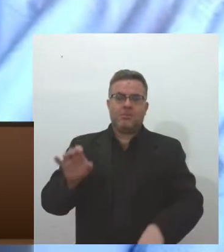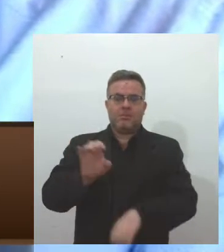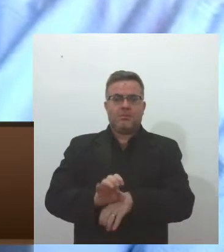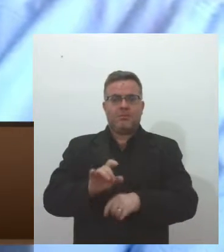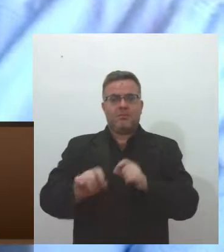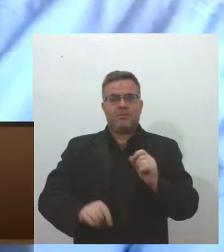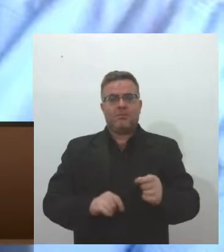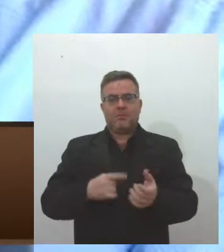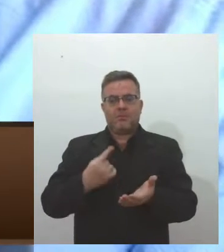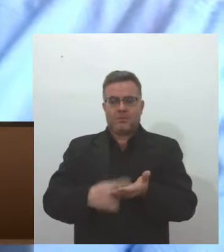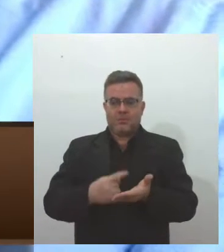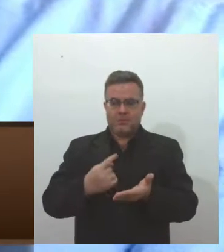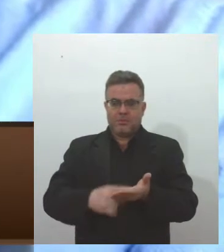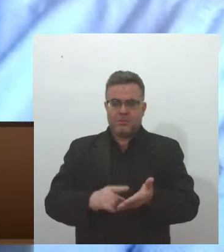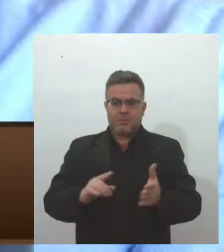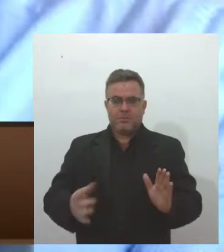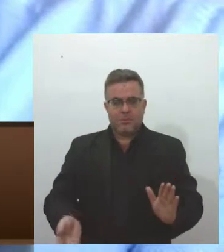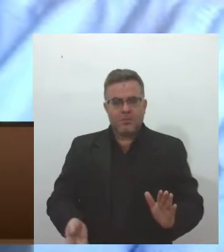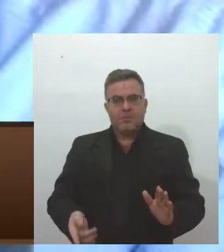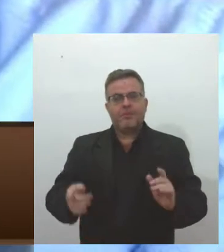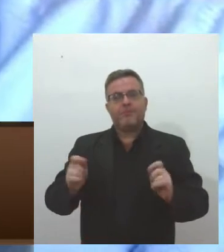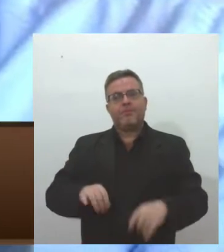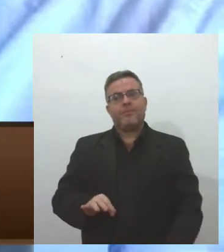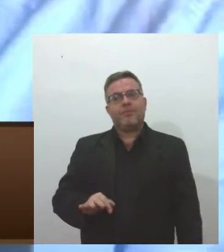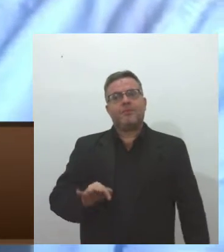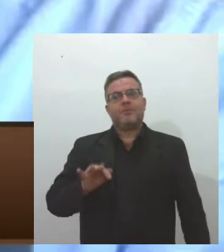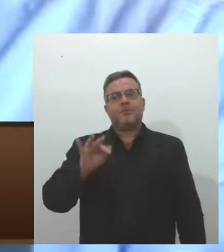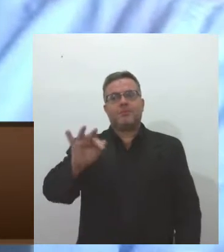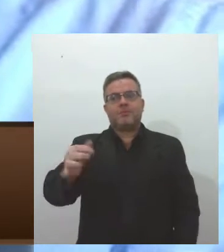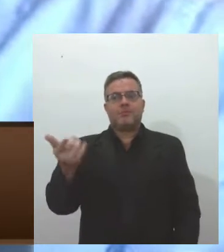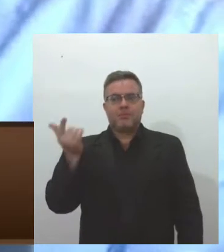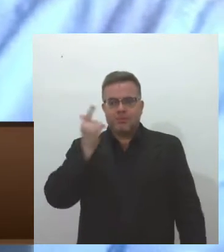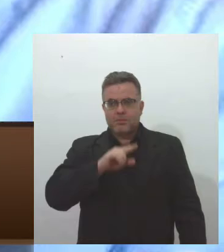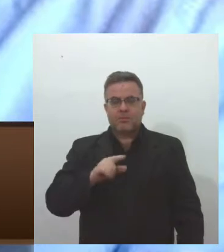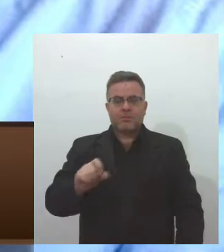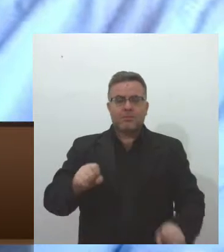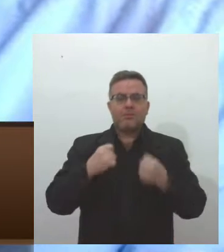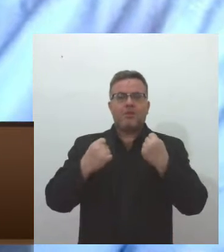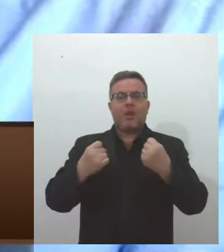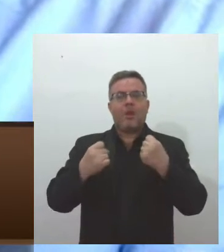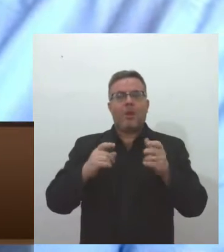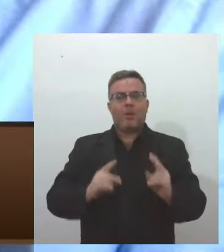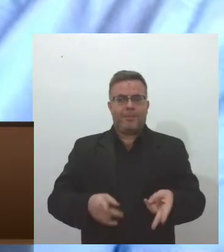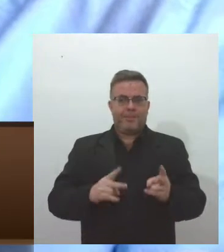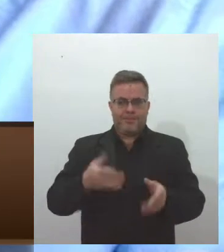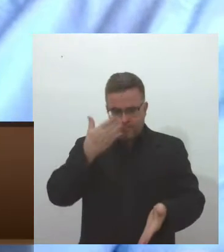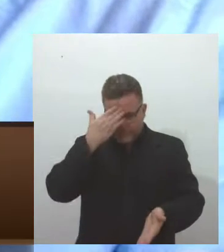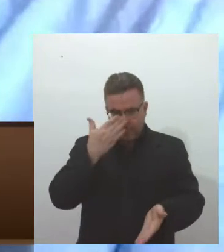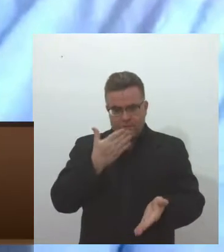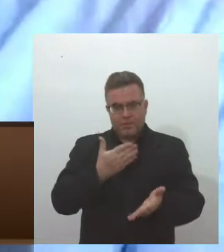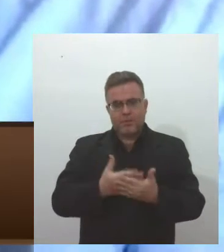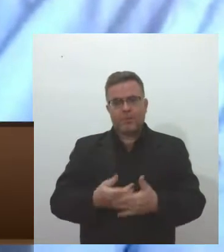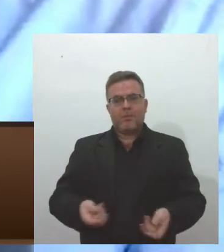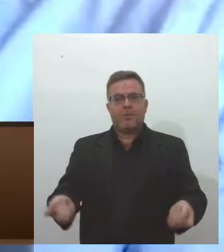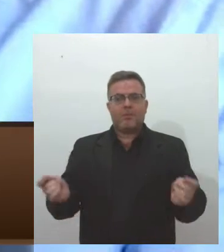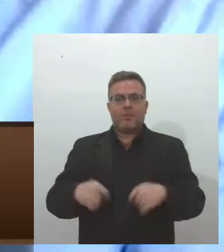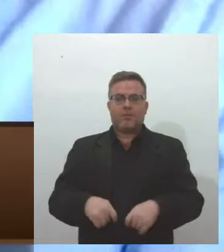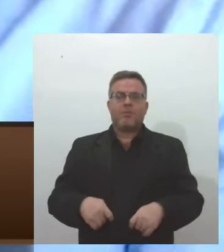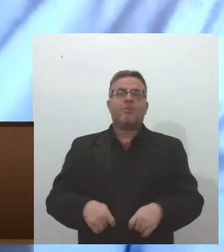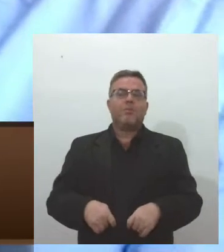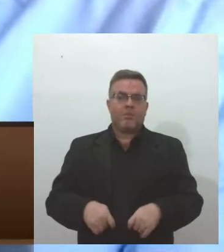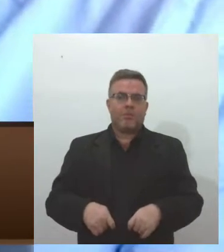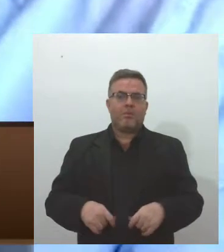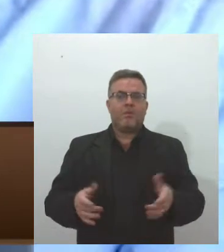próxima autoestação, que chegará e chegará com muita força. Temos convicção de que teremos aí um verão, se